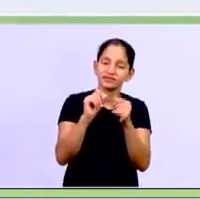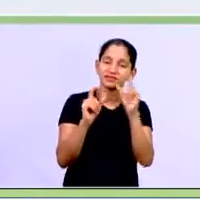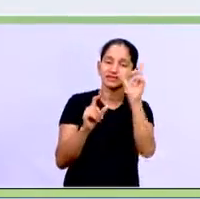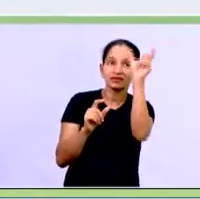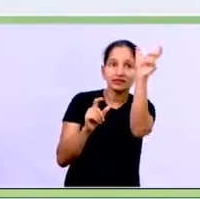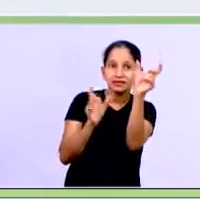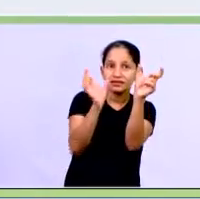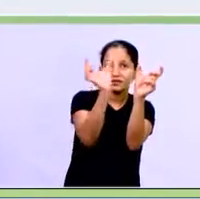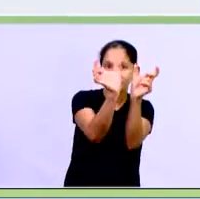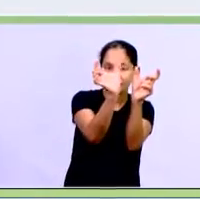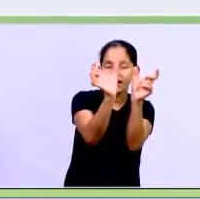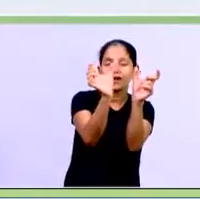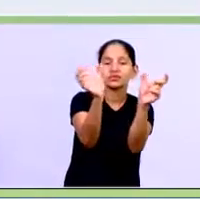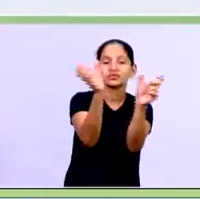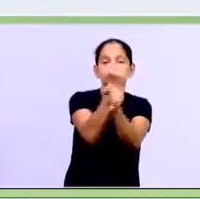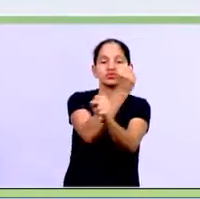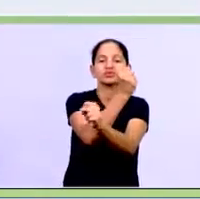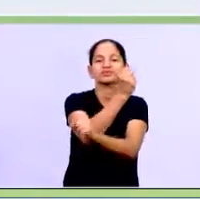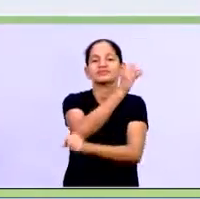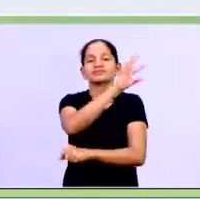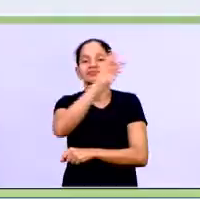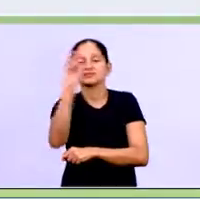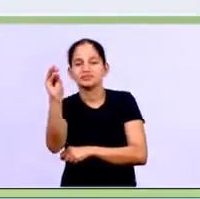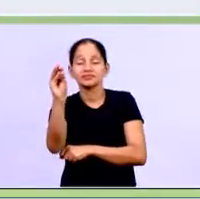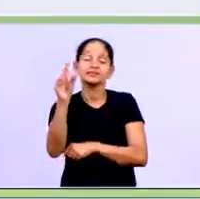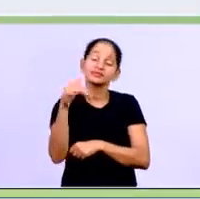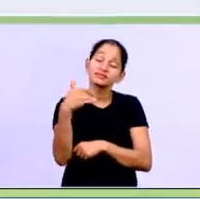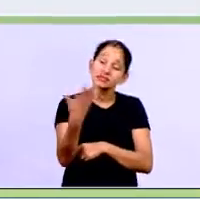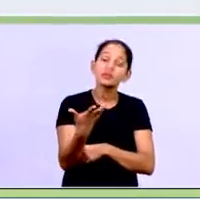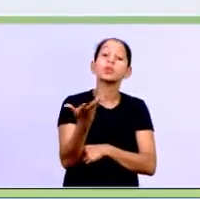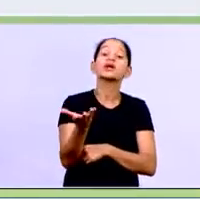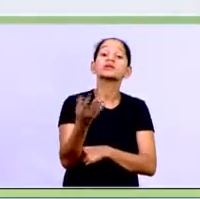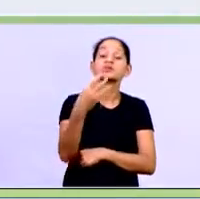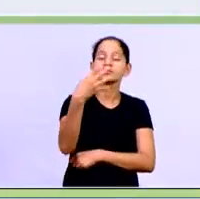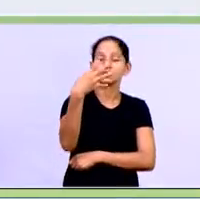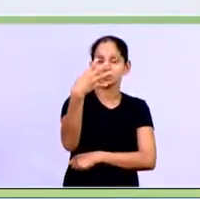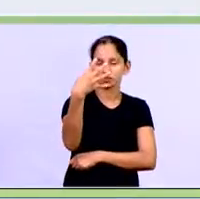amortização mais os juros. Então, o primeiro pagamento vai ser de